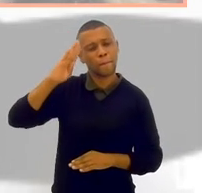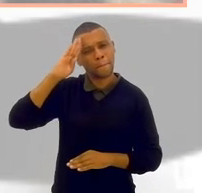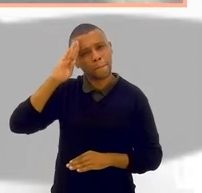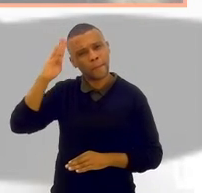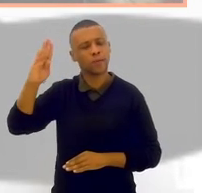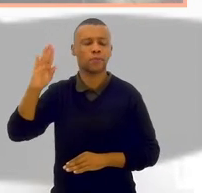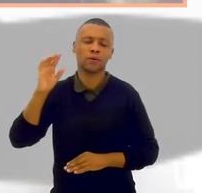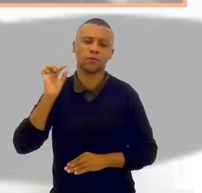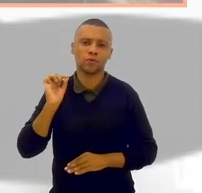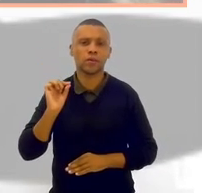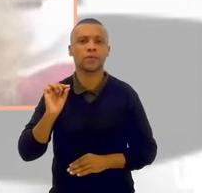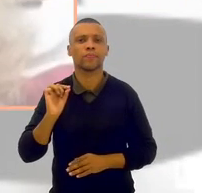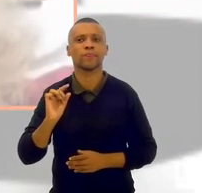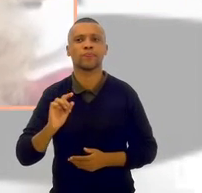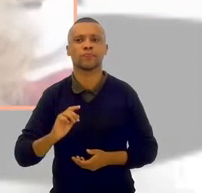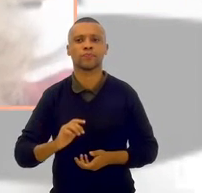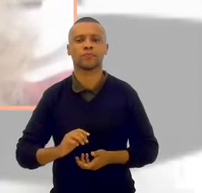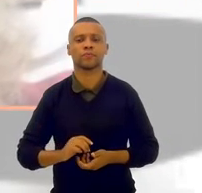principalmente